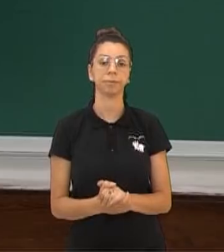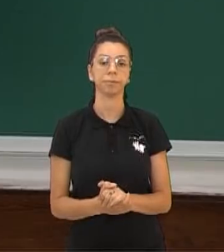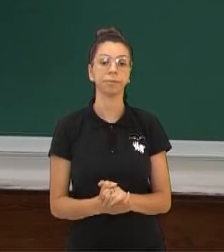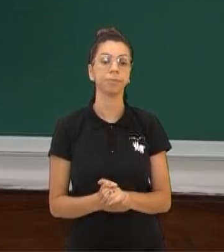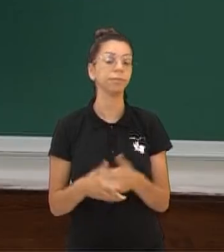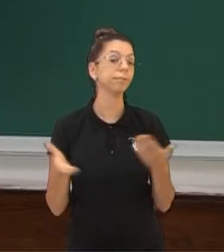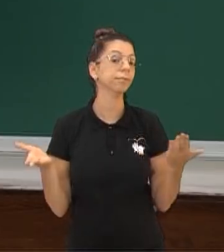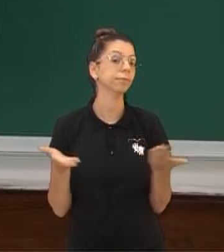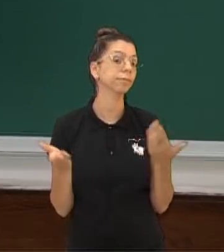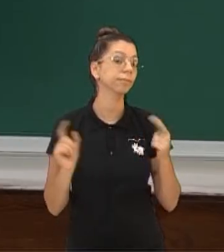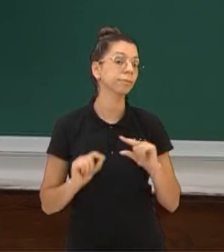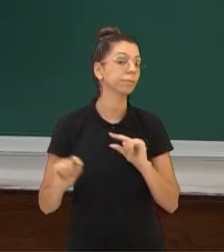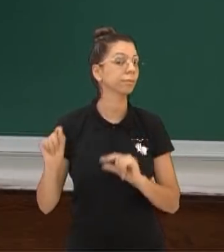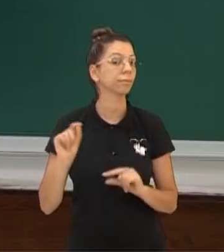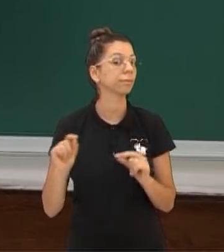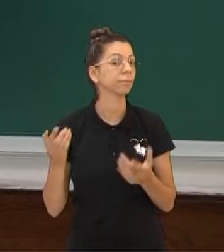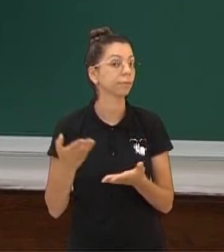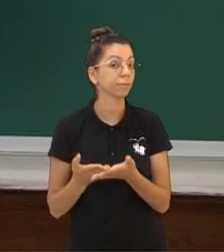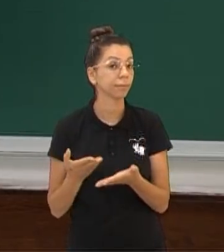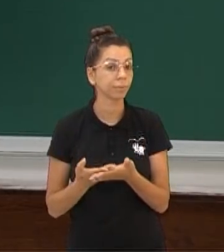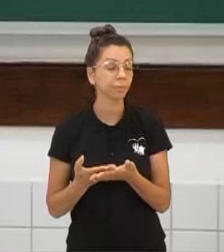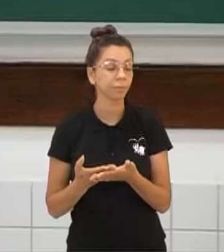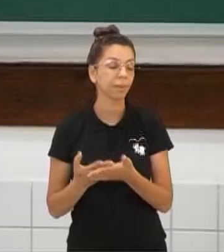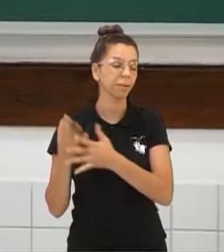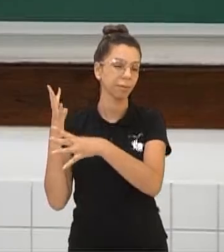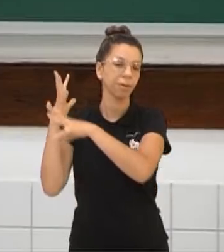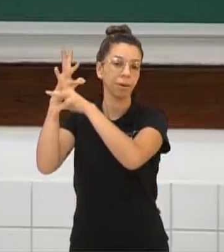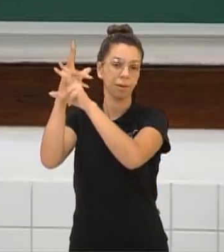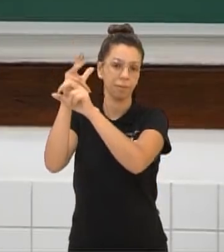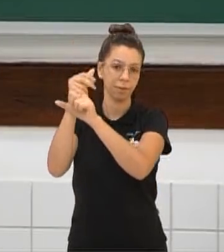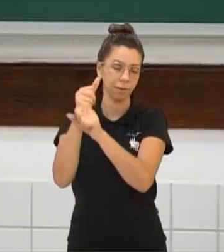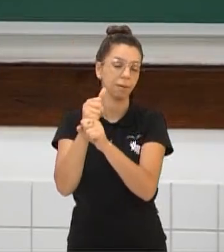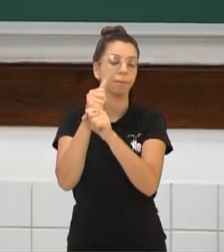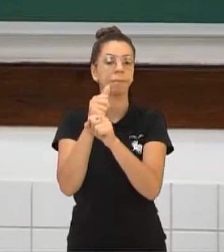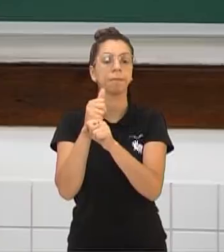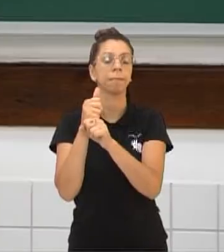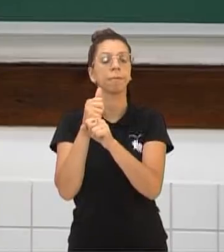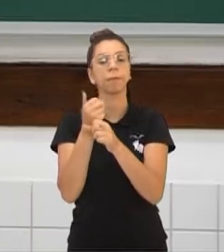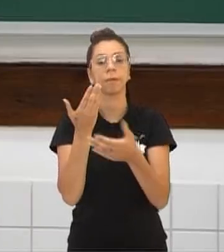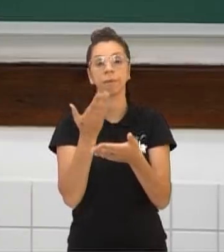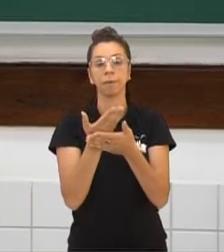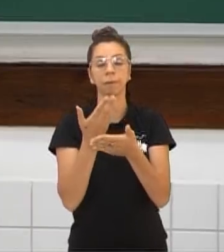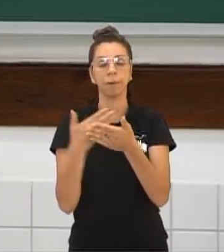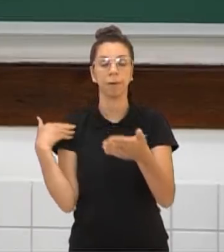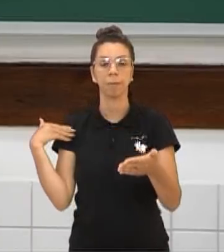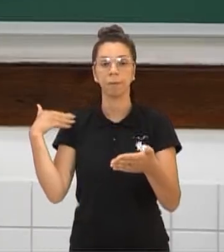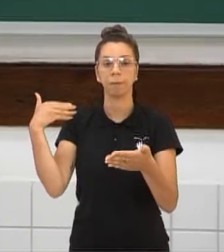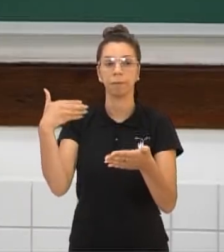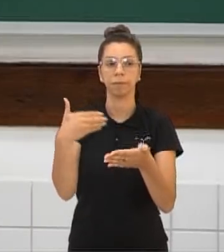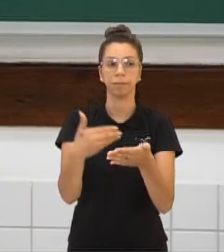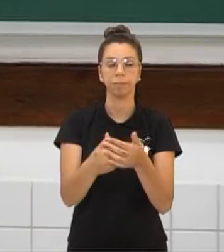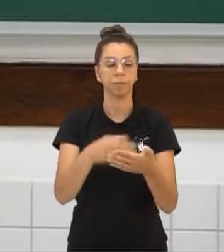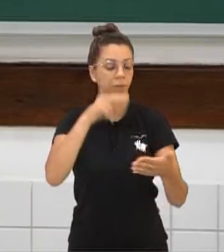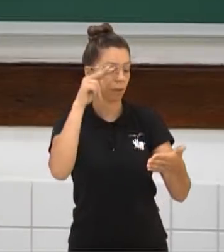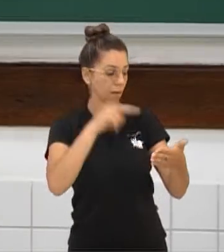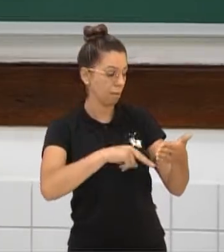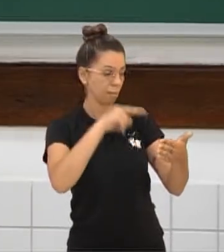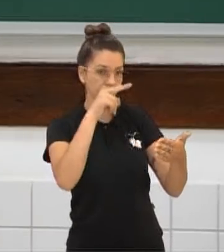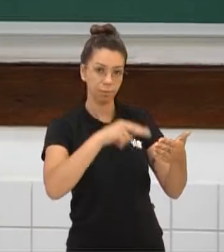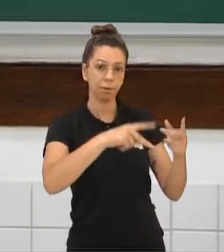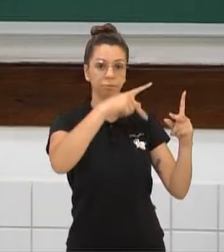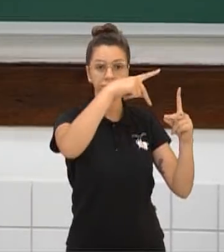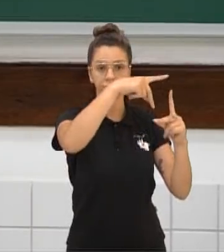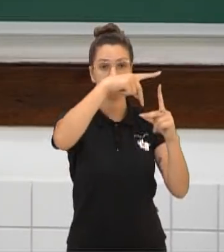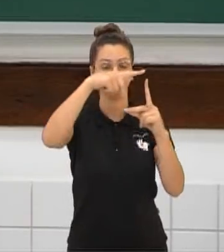E agora, o que nós vimos hoje? Vamos dar uma revisadinha aí, né? Tudo que nós estudamos hoje. Nós lemos Comic Strip, fizemos